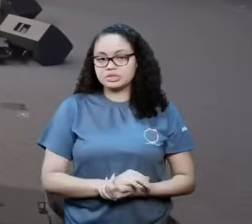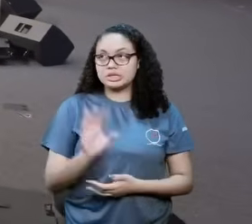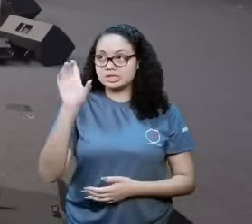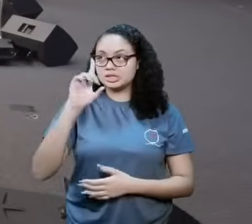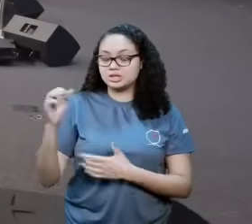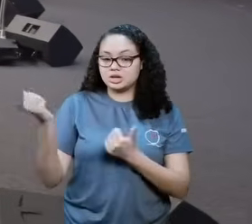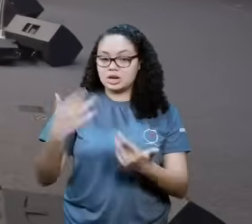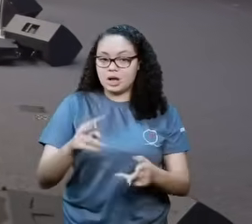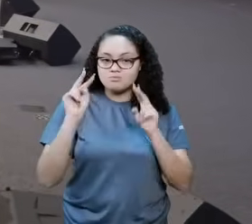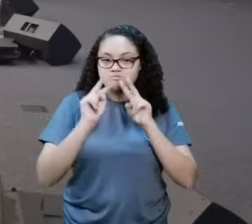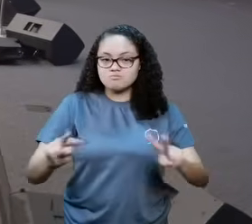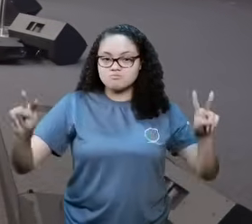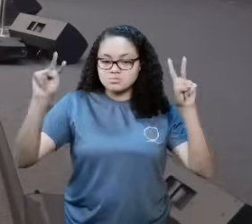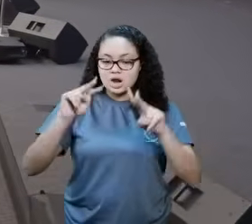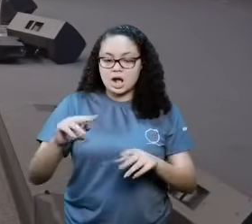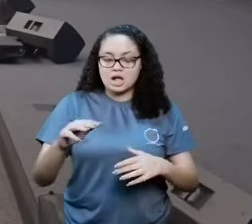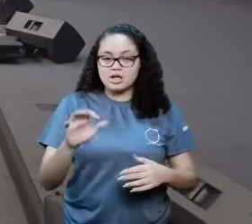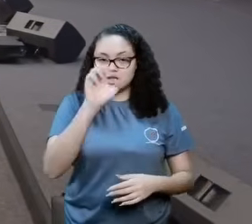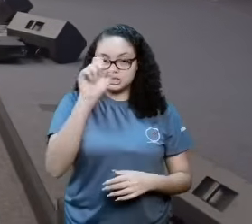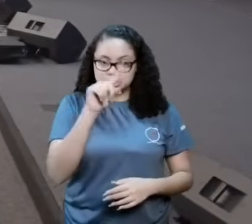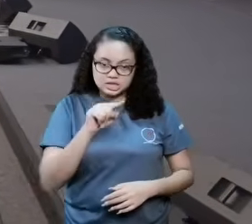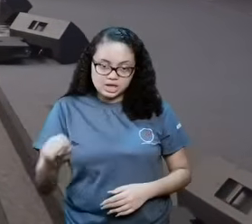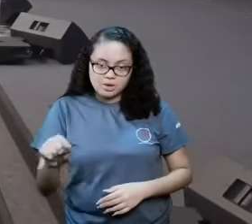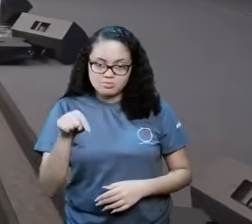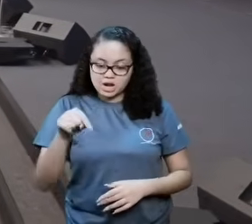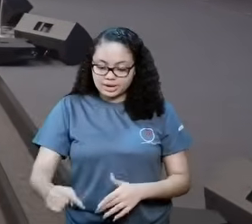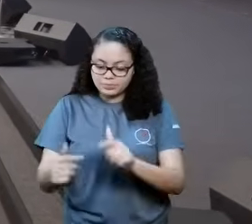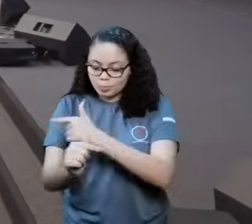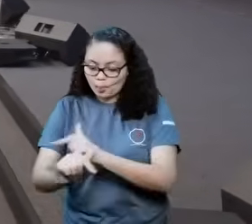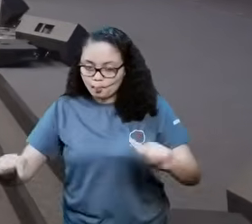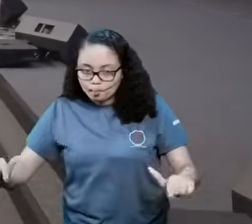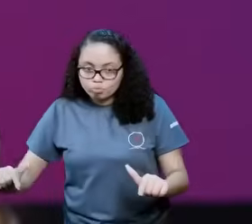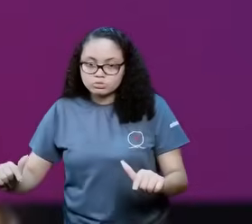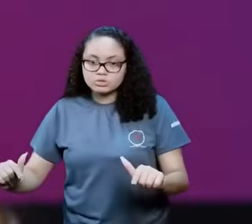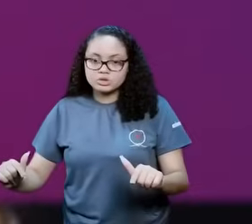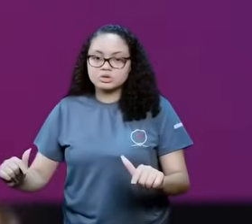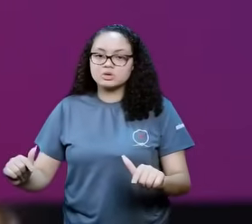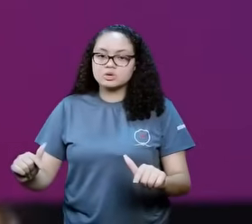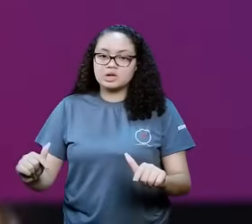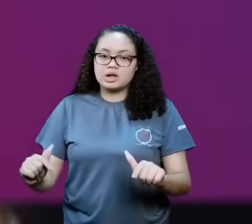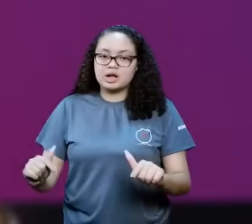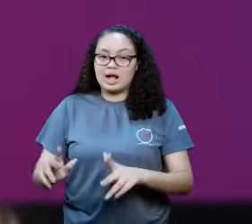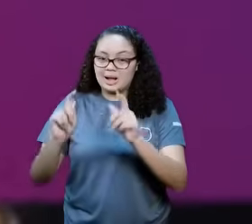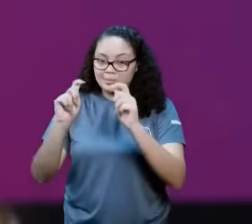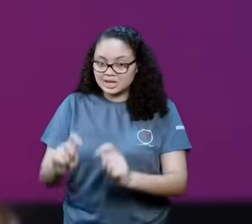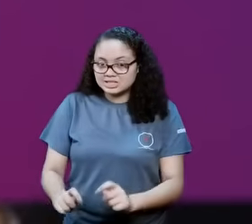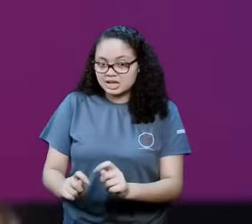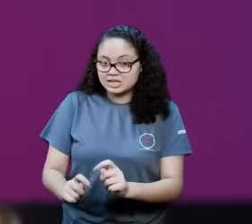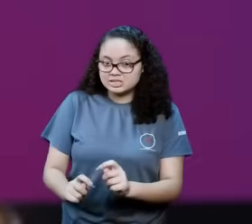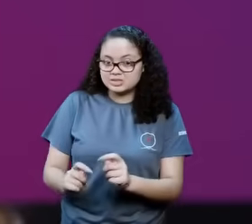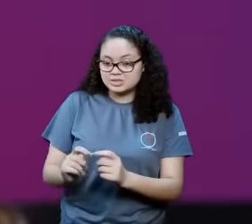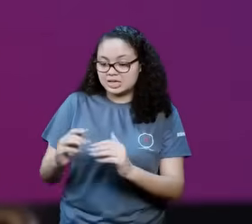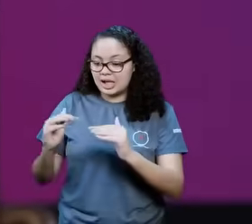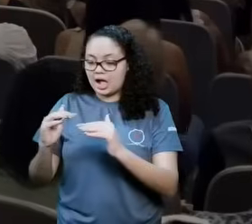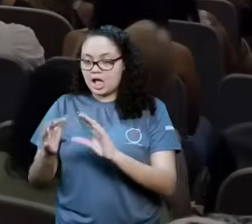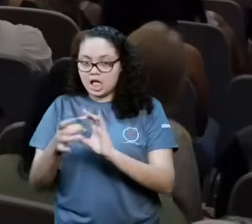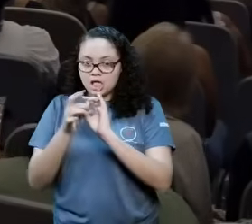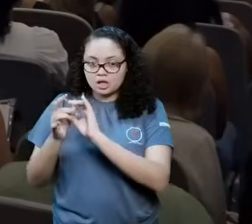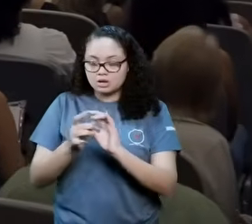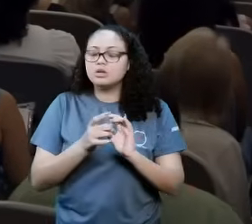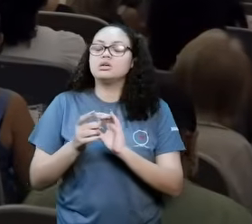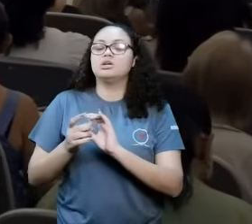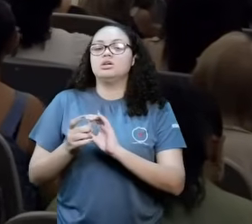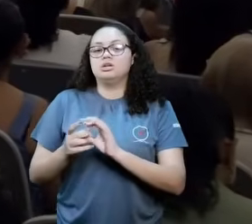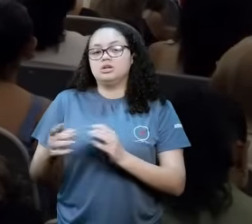visão e coloca Ezequiel no meio do vale, a capacidade racional dele se relaciona com a capacidade espiritual. A gente tem que parar de cometer